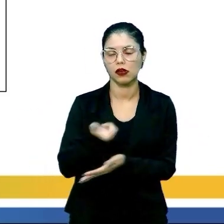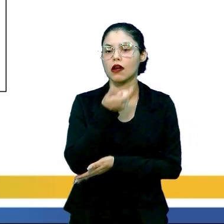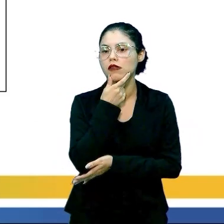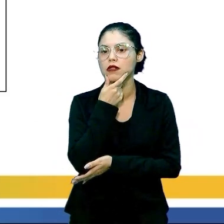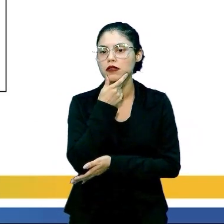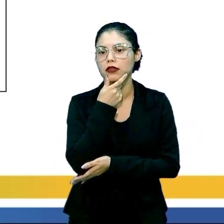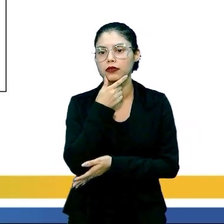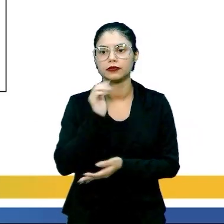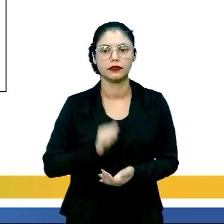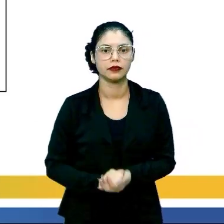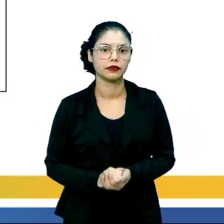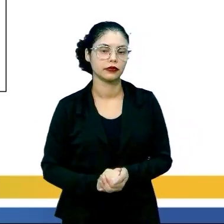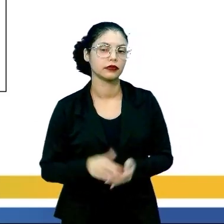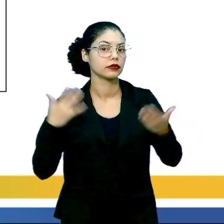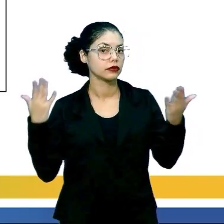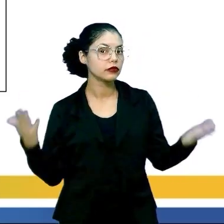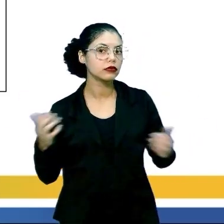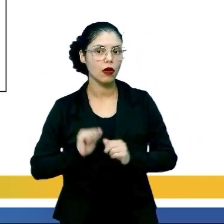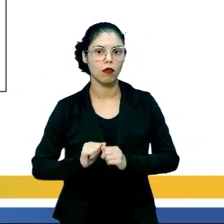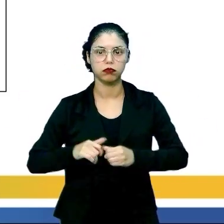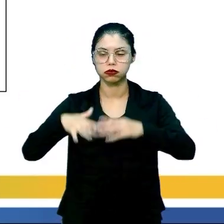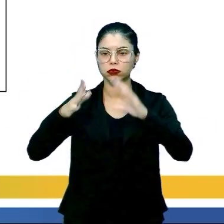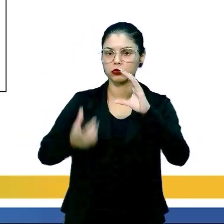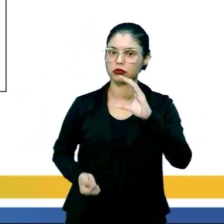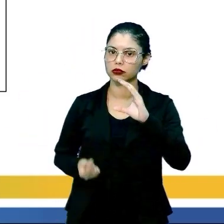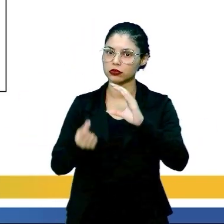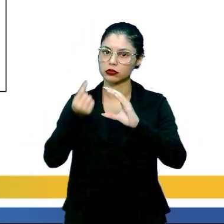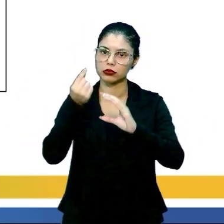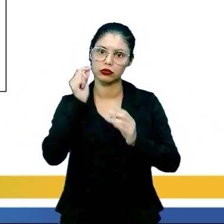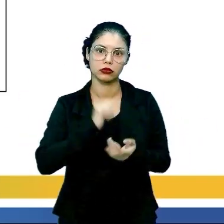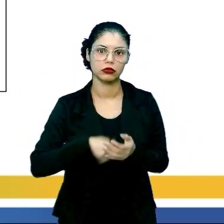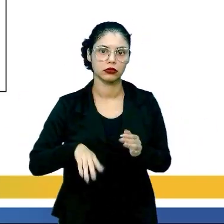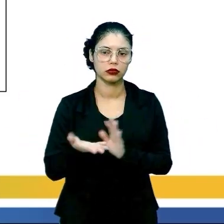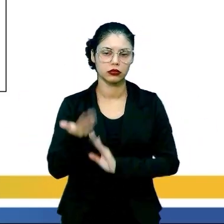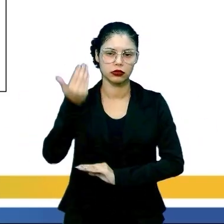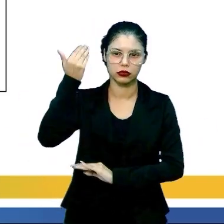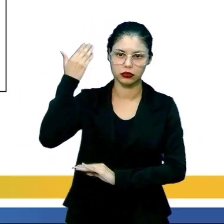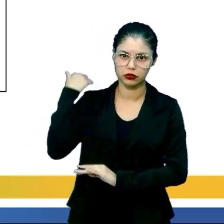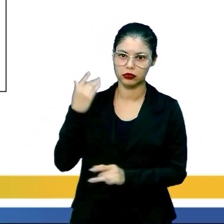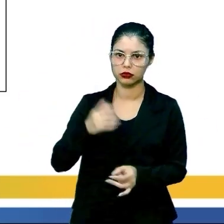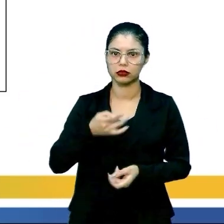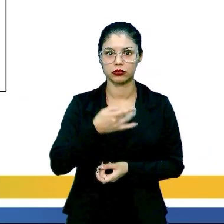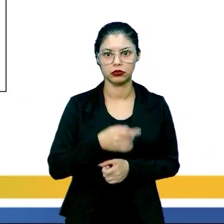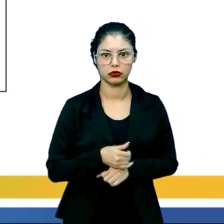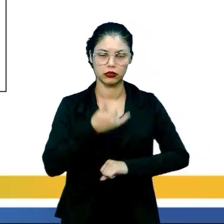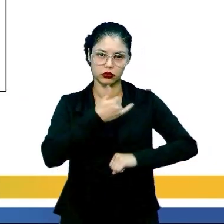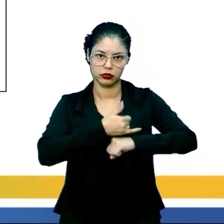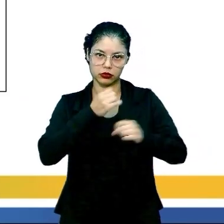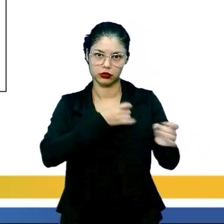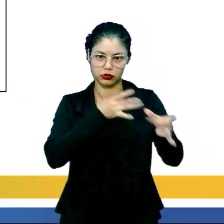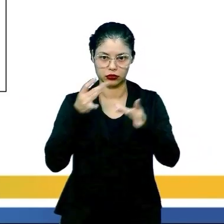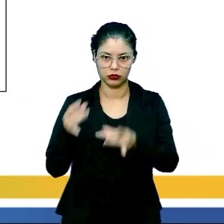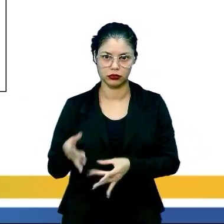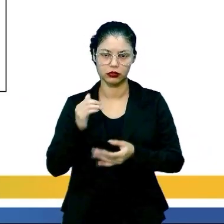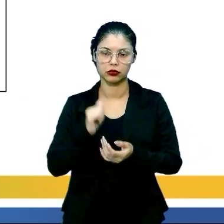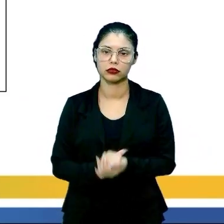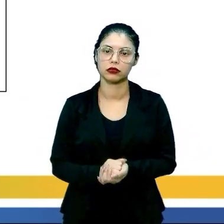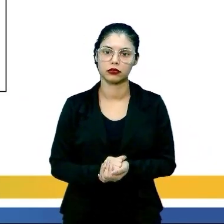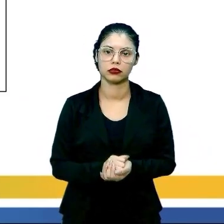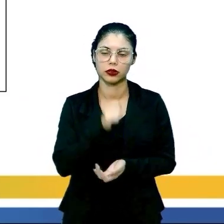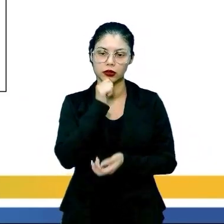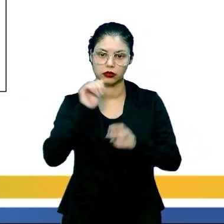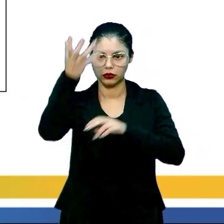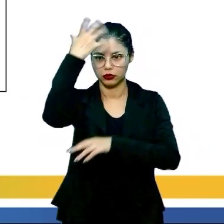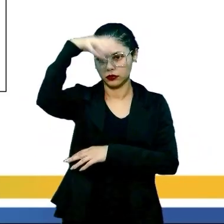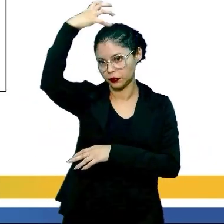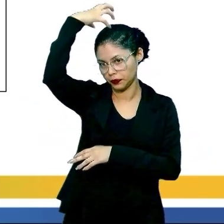Inglaterra. Graças ao acúmulo de capital proveniente lá do metalismo, né, do mercantilismo, Os reis eles